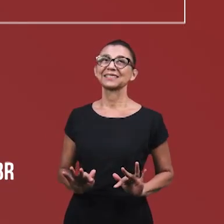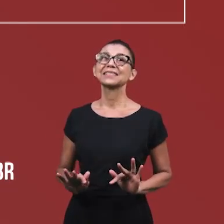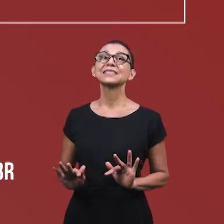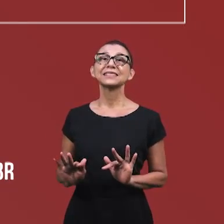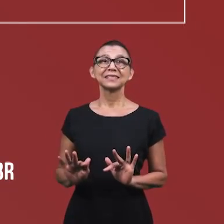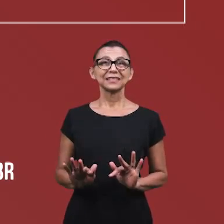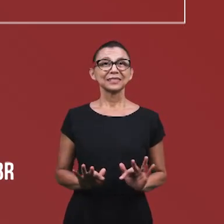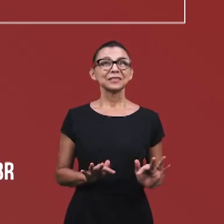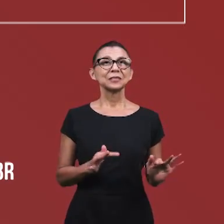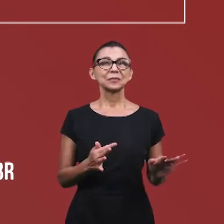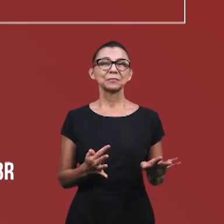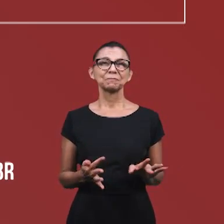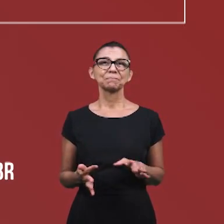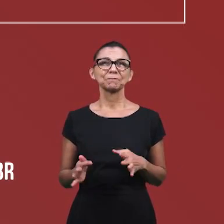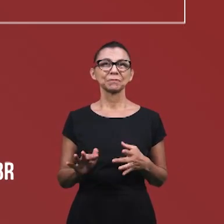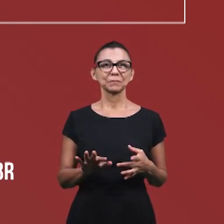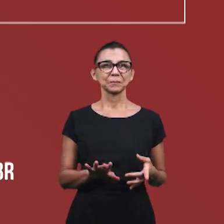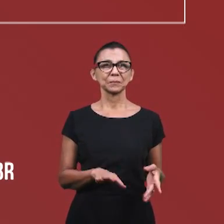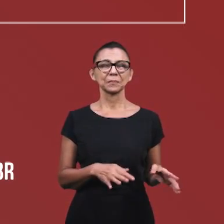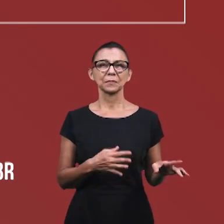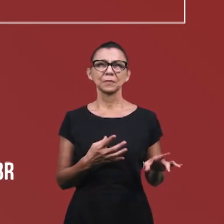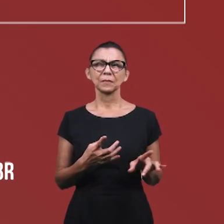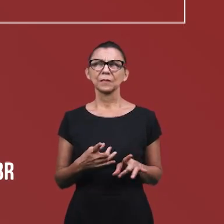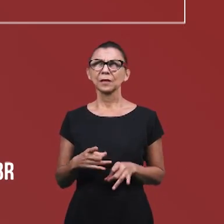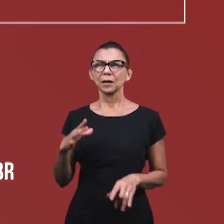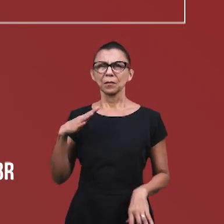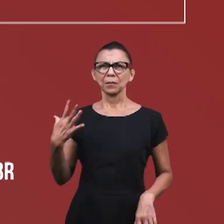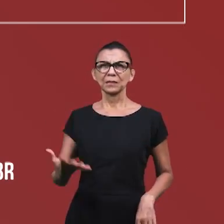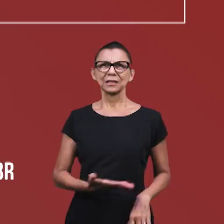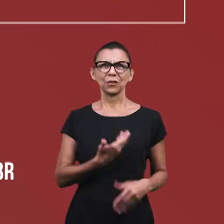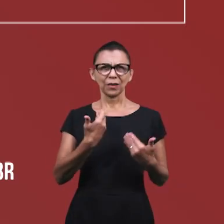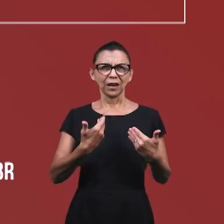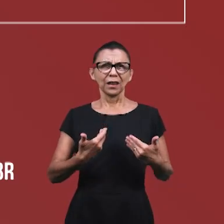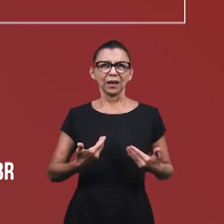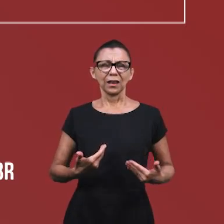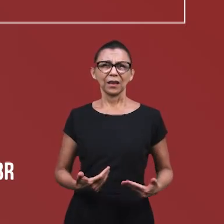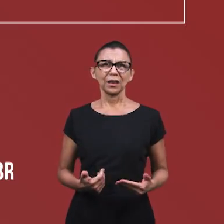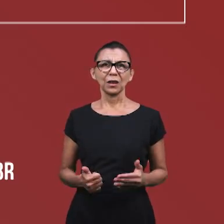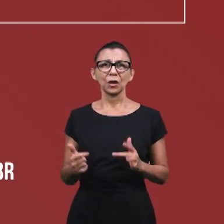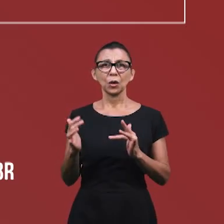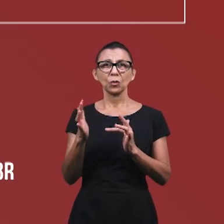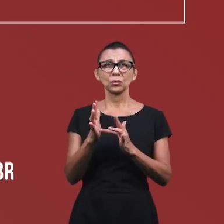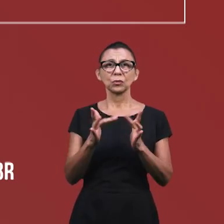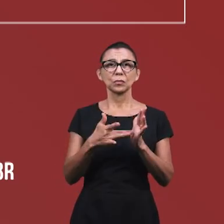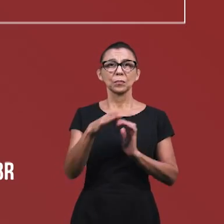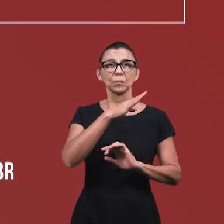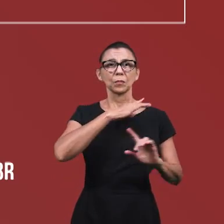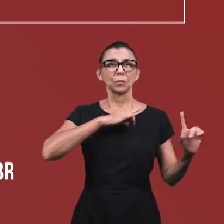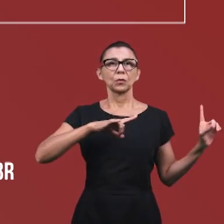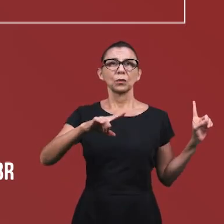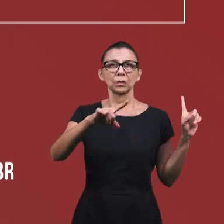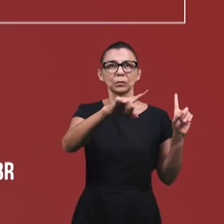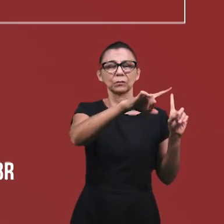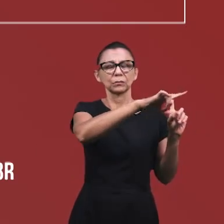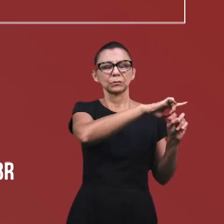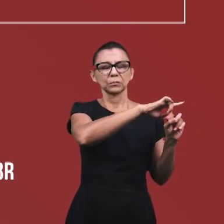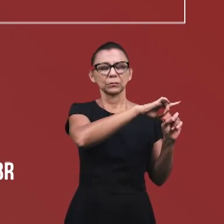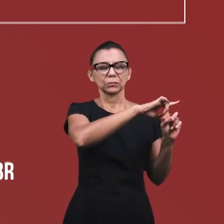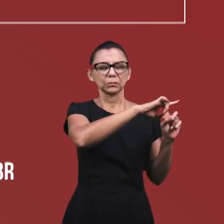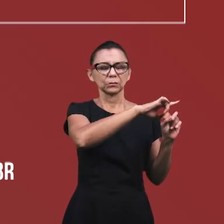feliz. Pra me encontrar, perdeu sua vida,